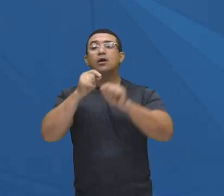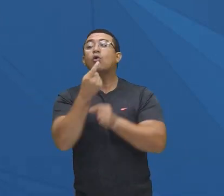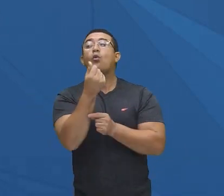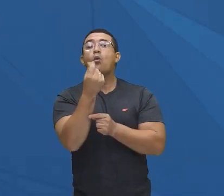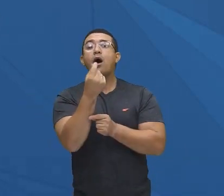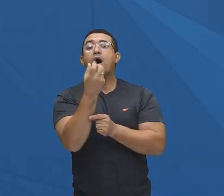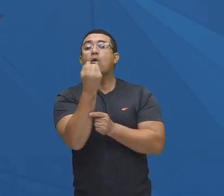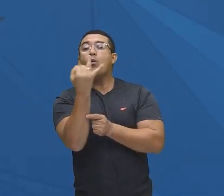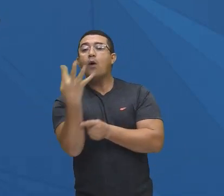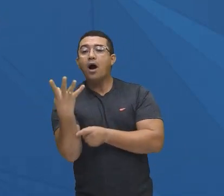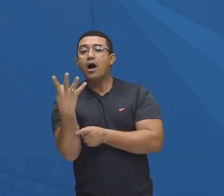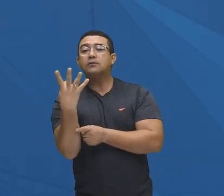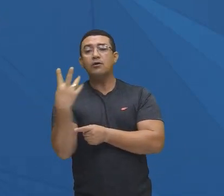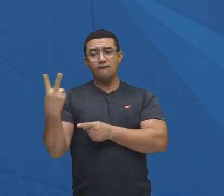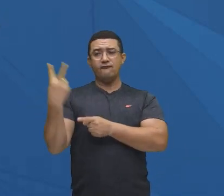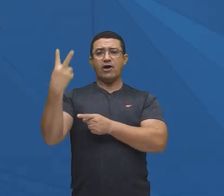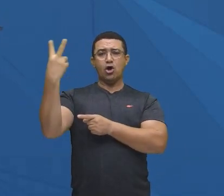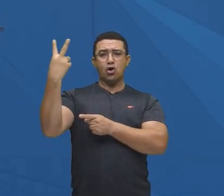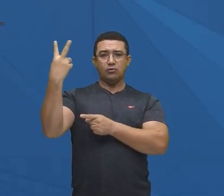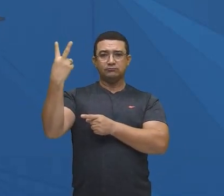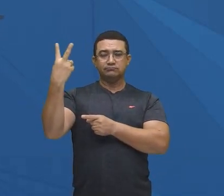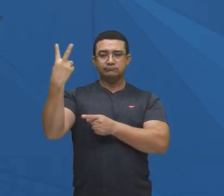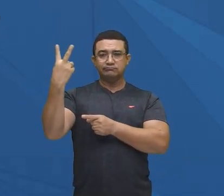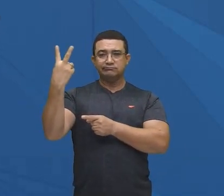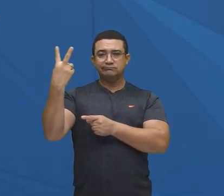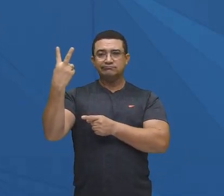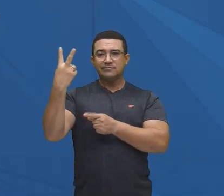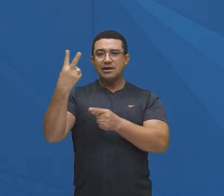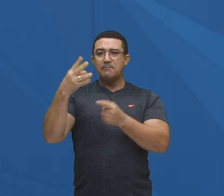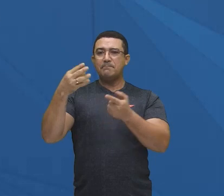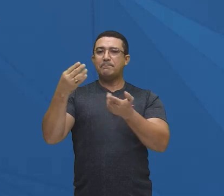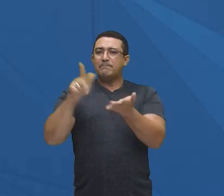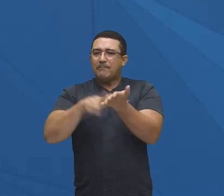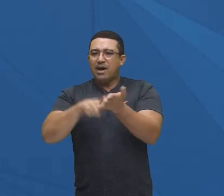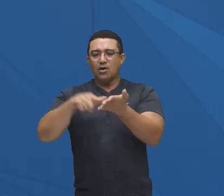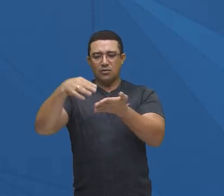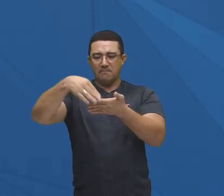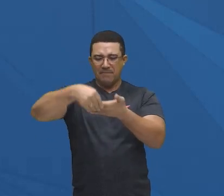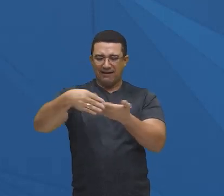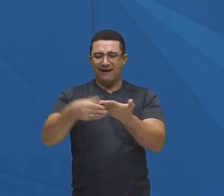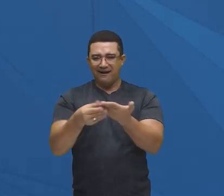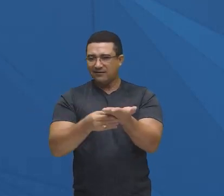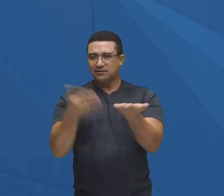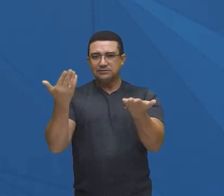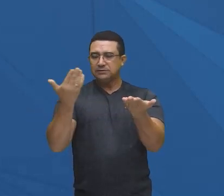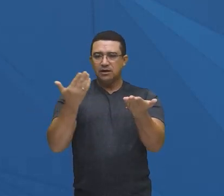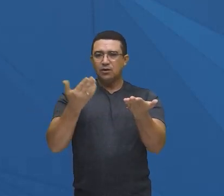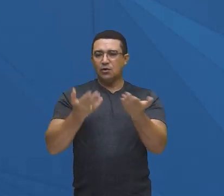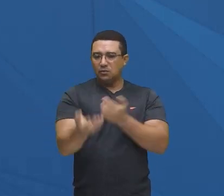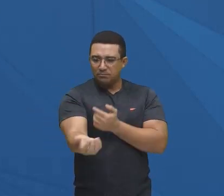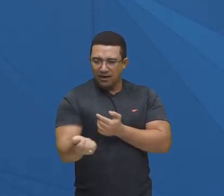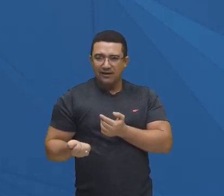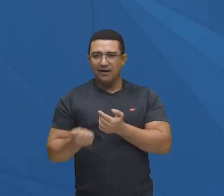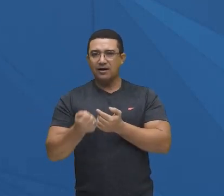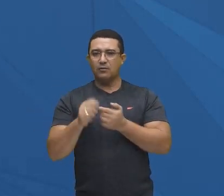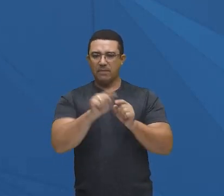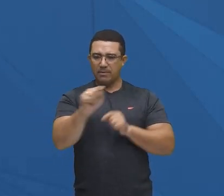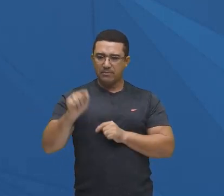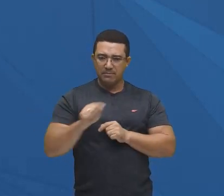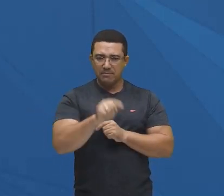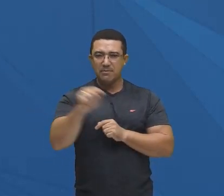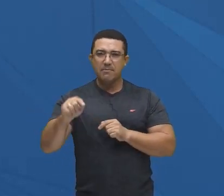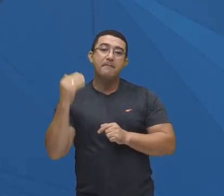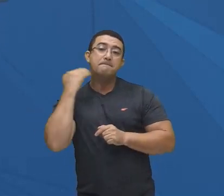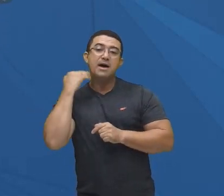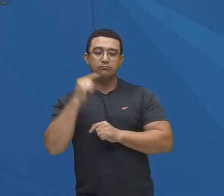ser real, no sentido de estar ali, no caso de você sacar o dinheiro e torná-lo palpável, pode,